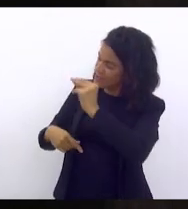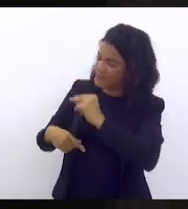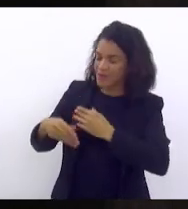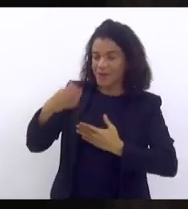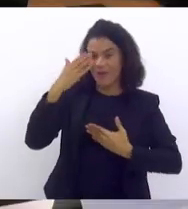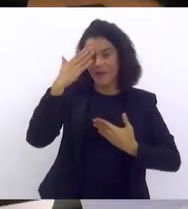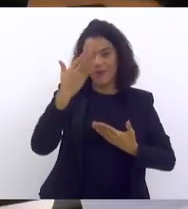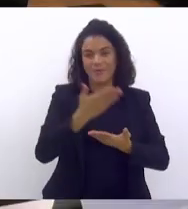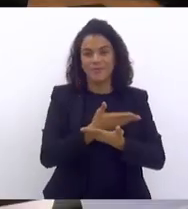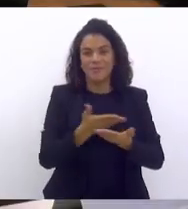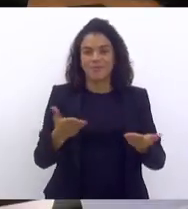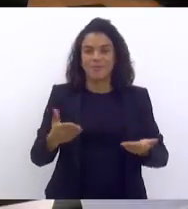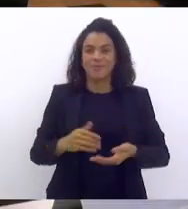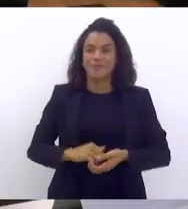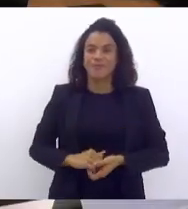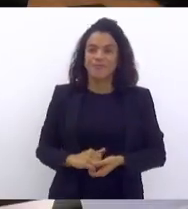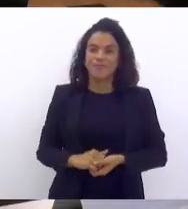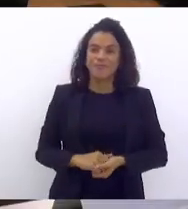pessoal.